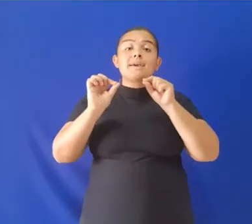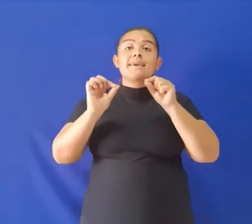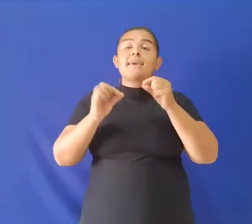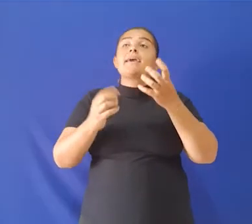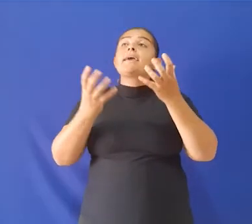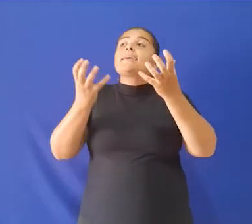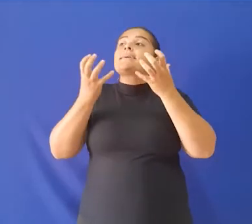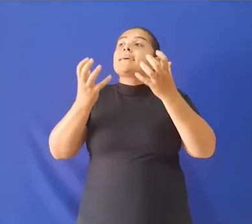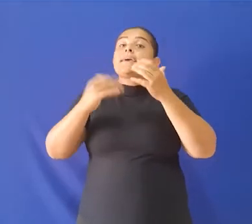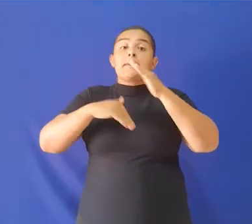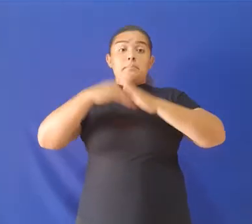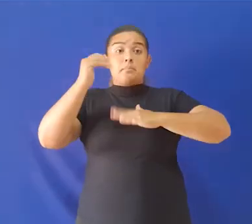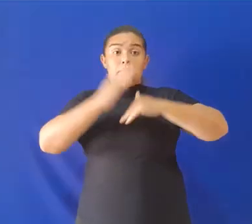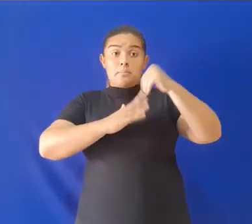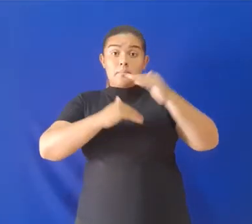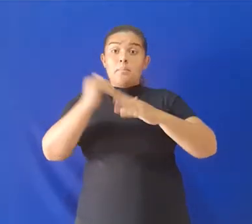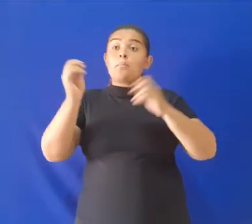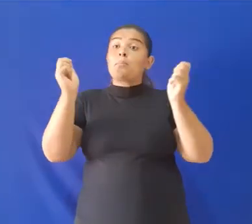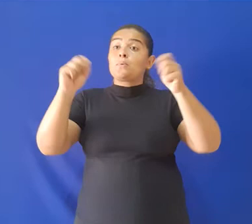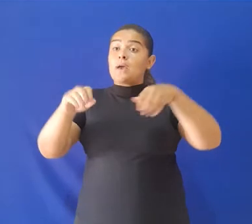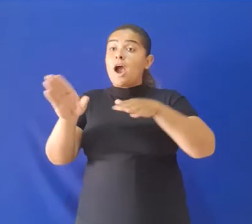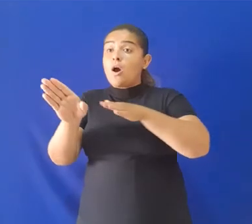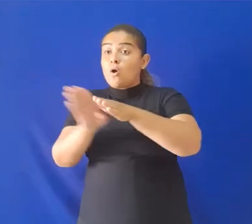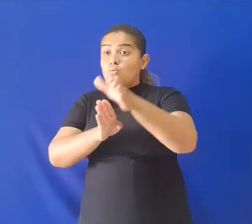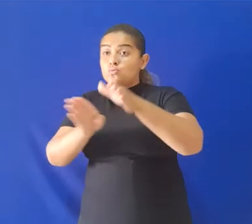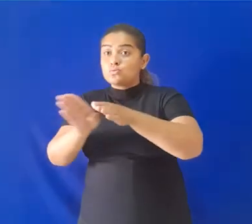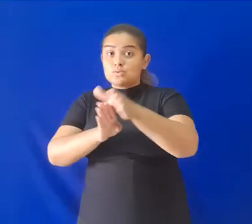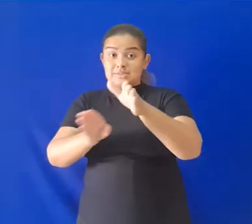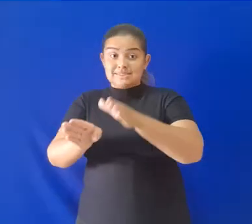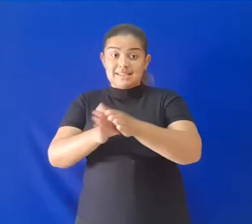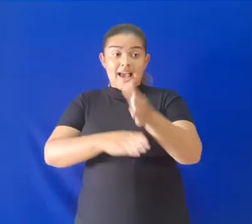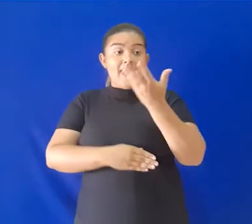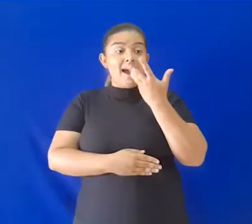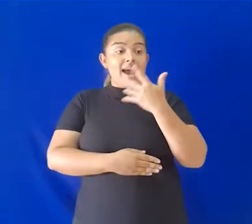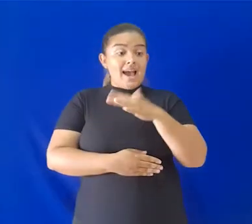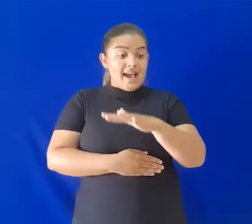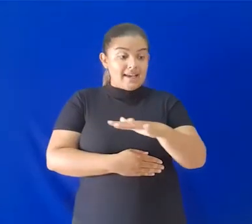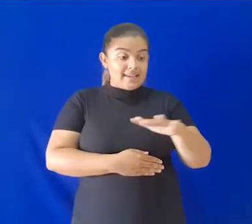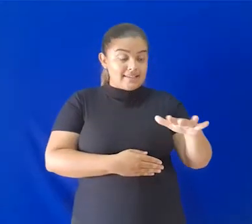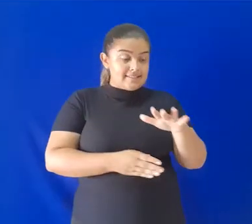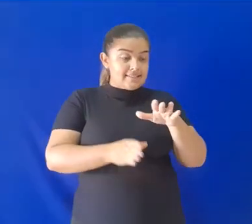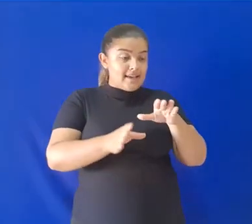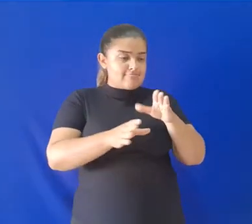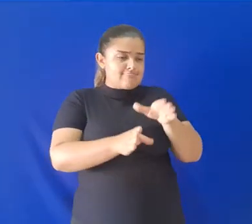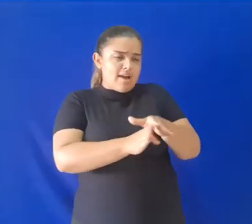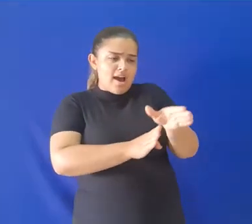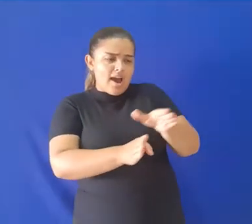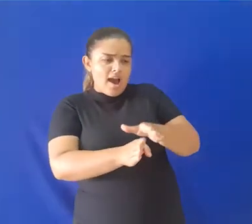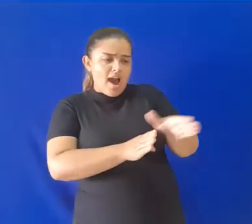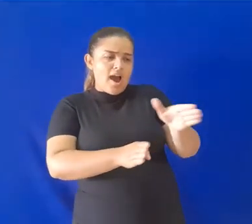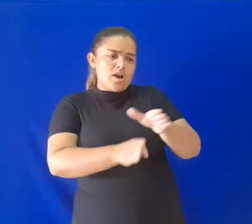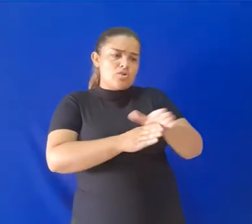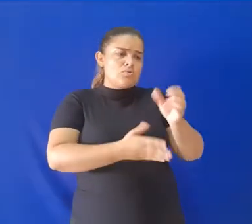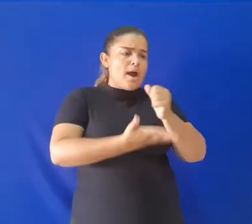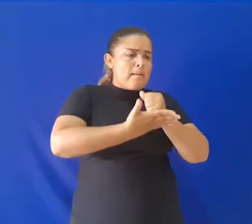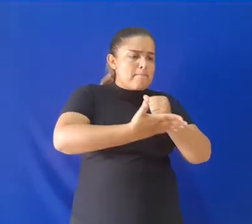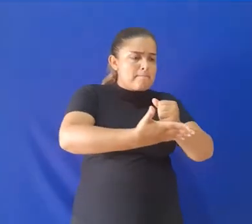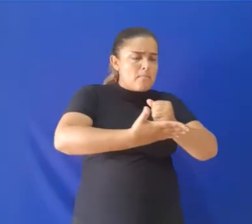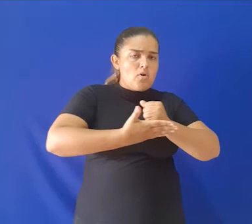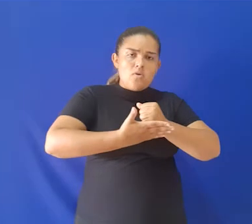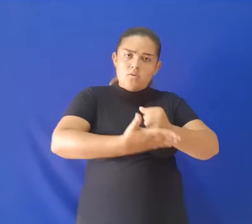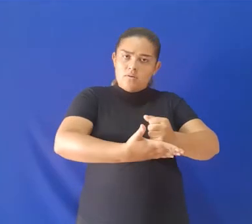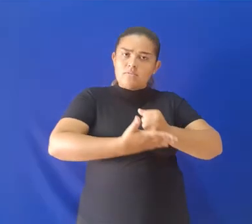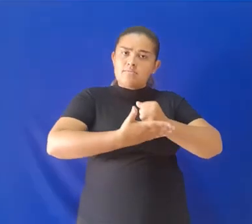esses pais, eles começam a buscar profissionais que podem auxiliá-los de alguma forma, seja na